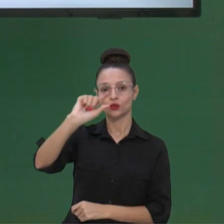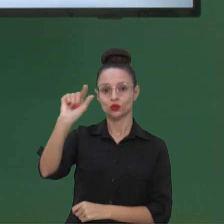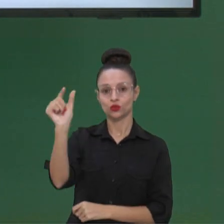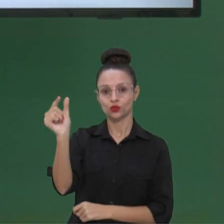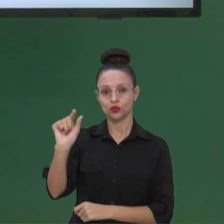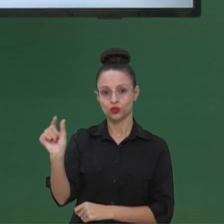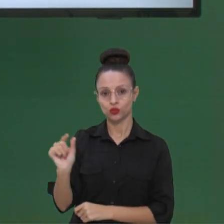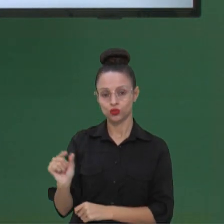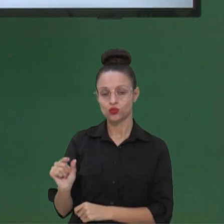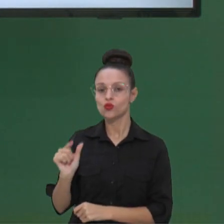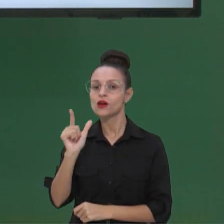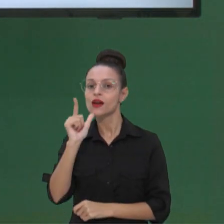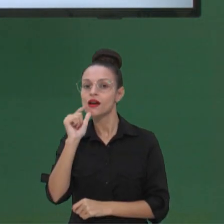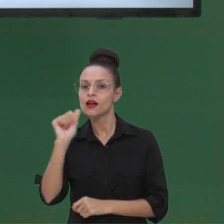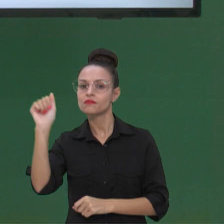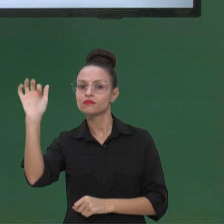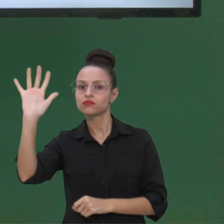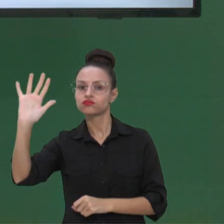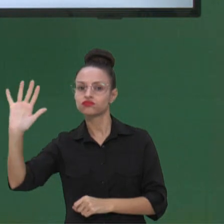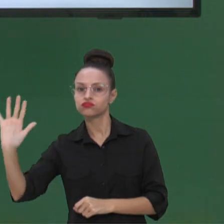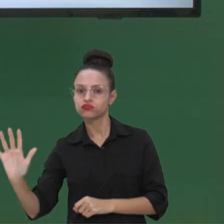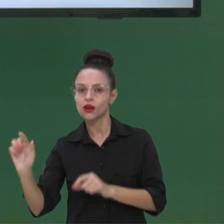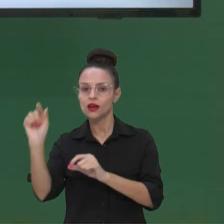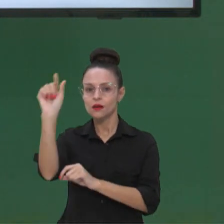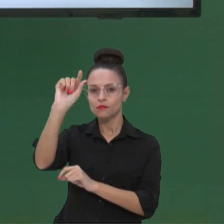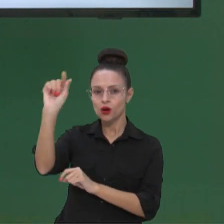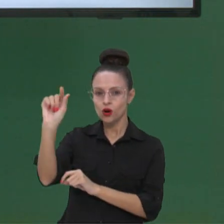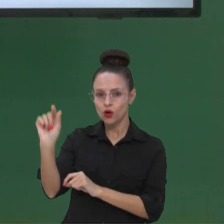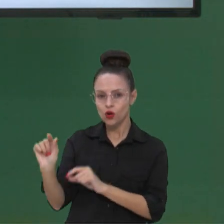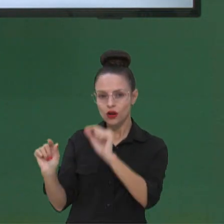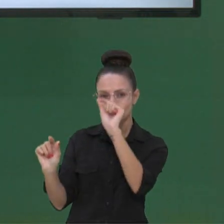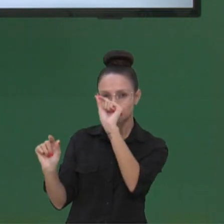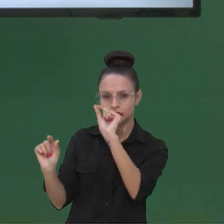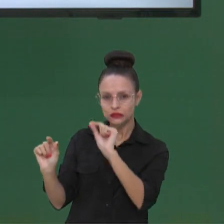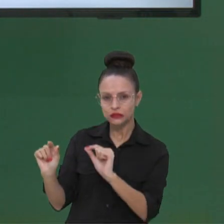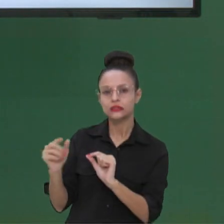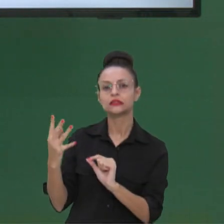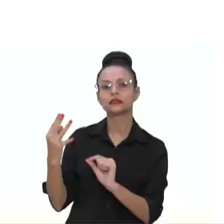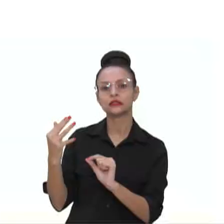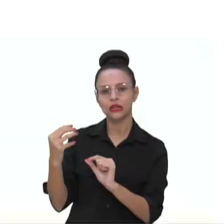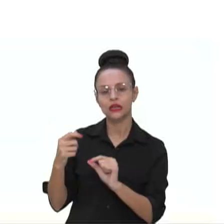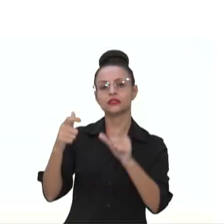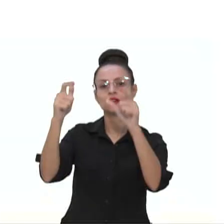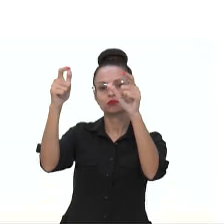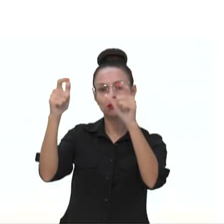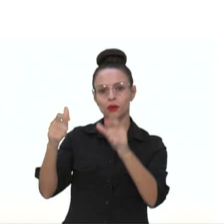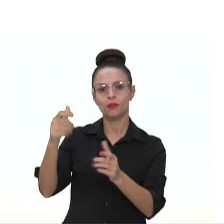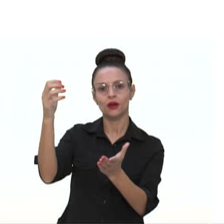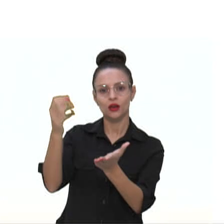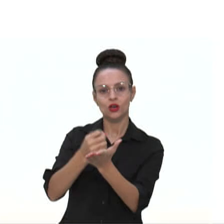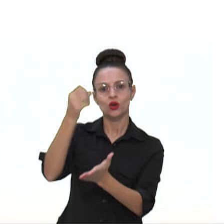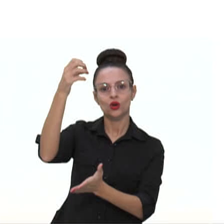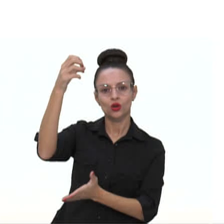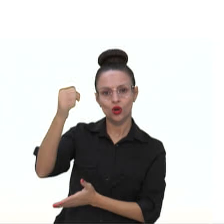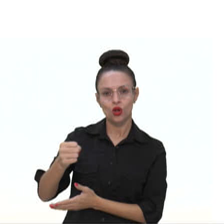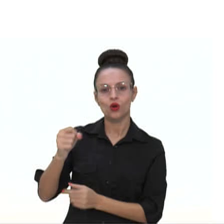da América do Norte, 13 colônias foram formadas por esses imigrantes. Eram núcleos